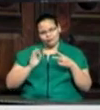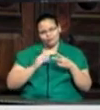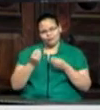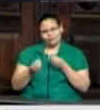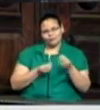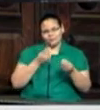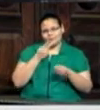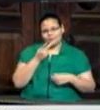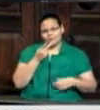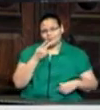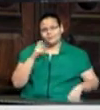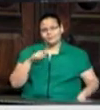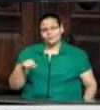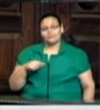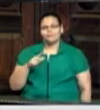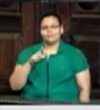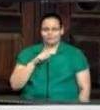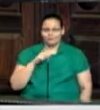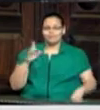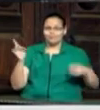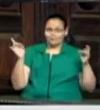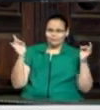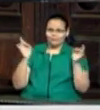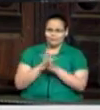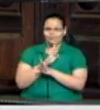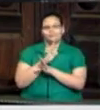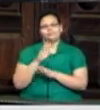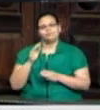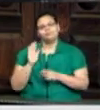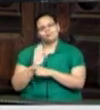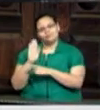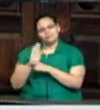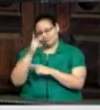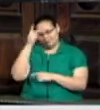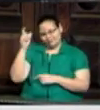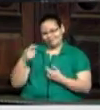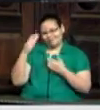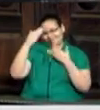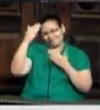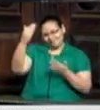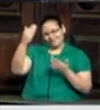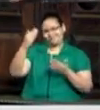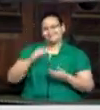o nosso hino, está sempre pronta em defesa de quem precisar. Muito obrigada.